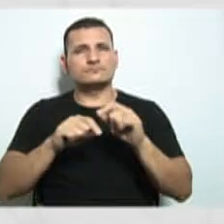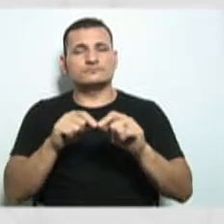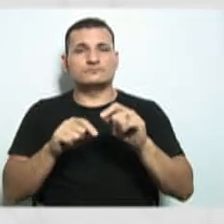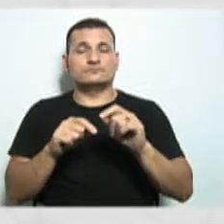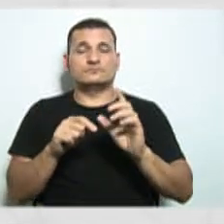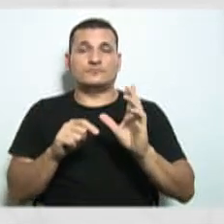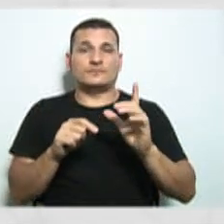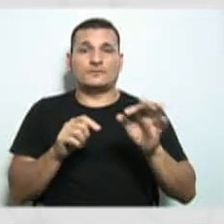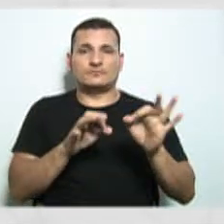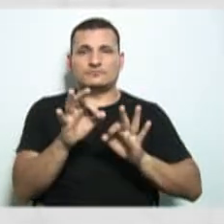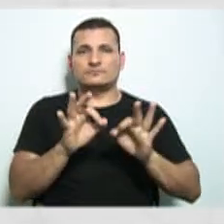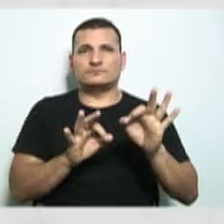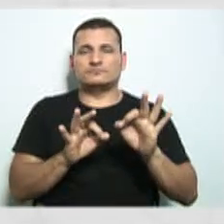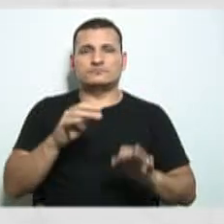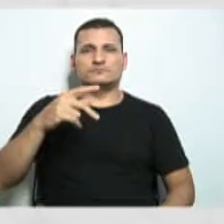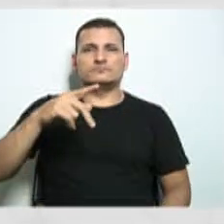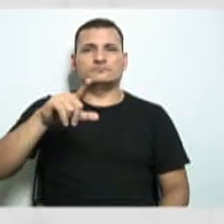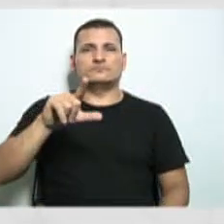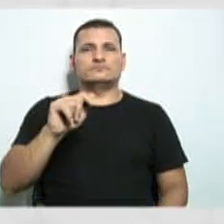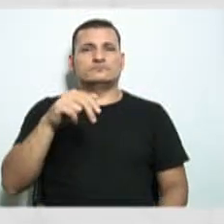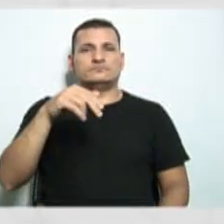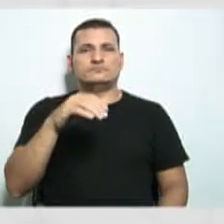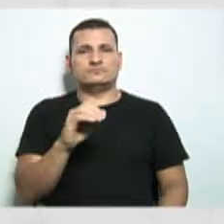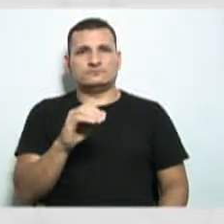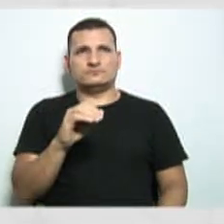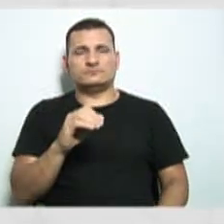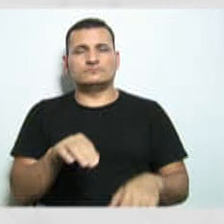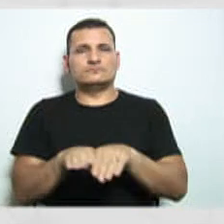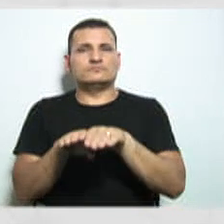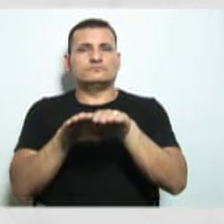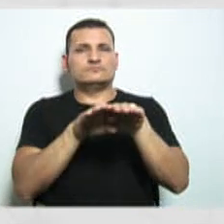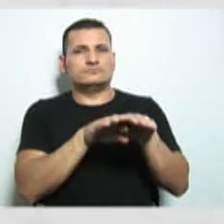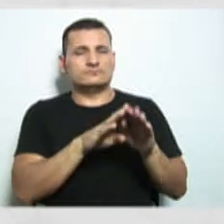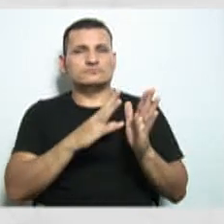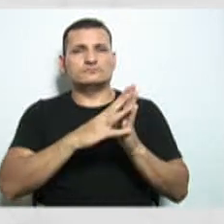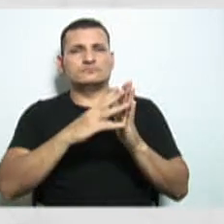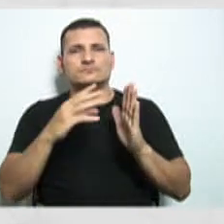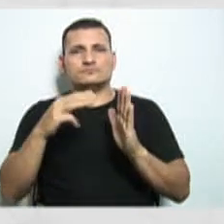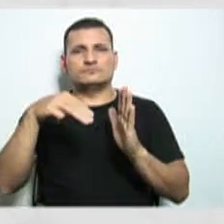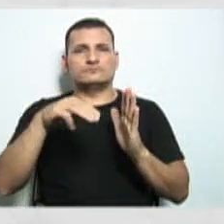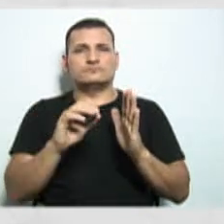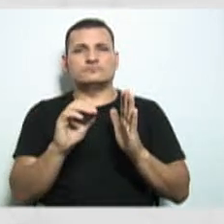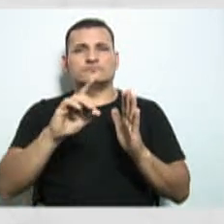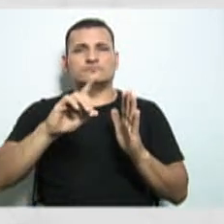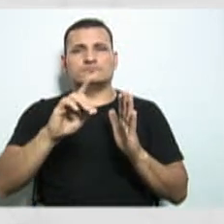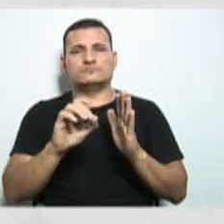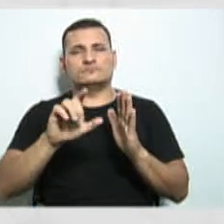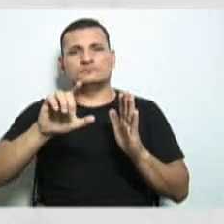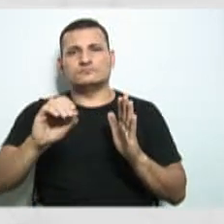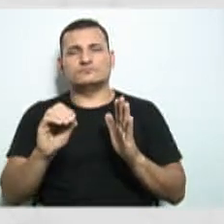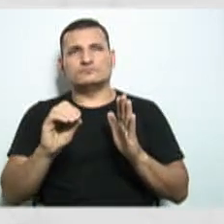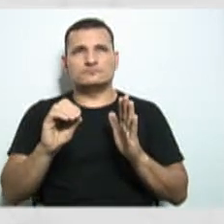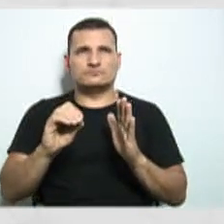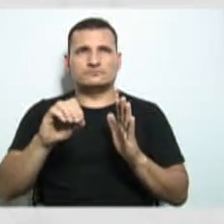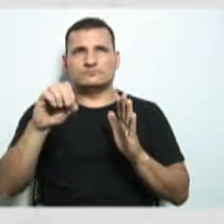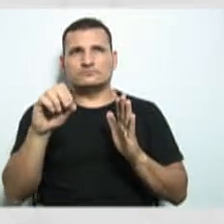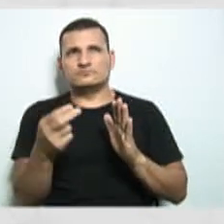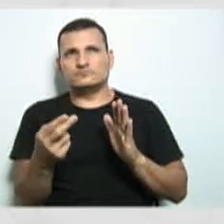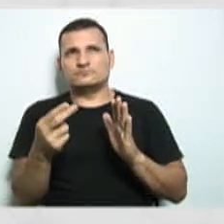plano. Lembra lá que nós falamos disso, ó? Um padrão, uma posição ou até mesmo